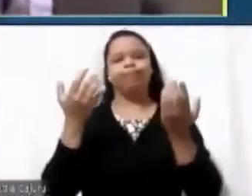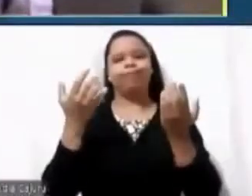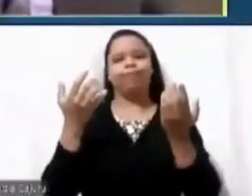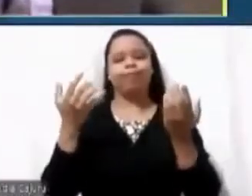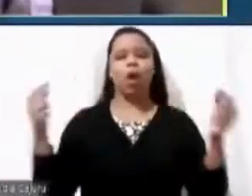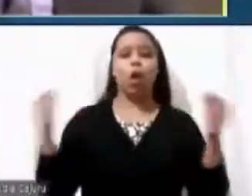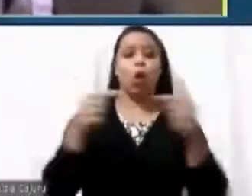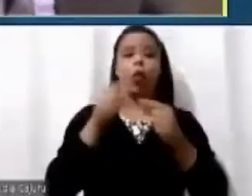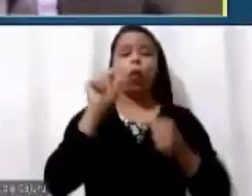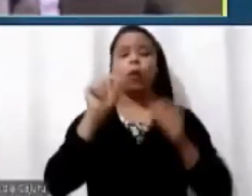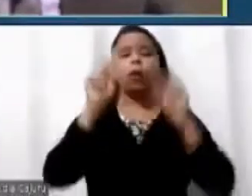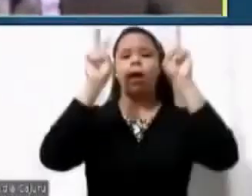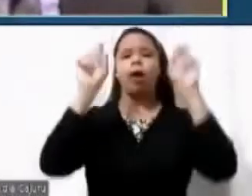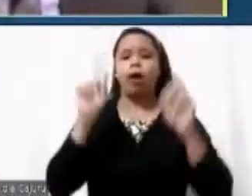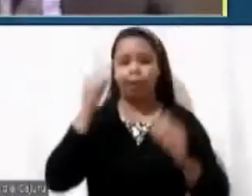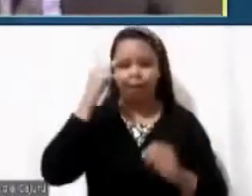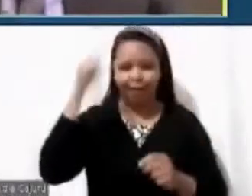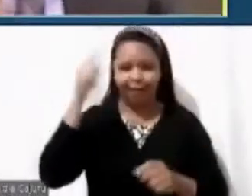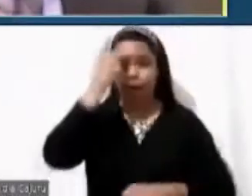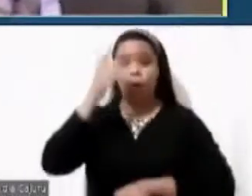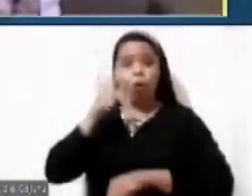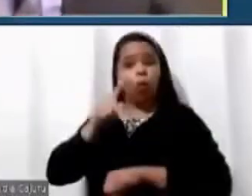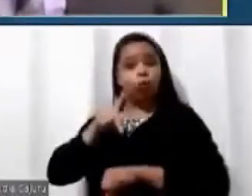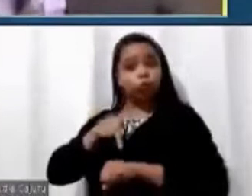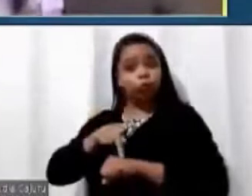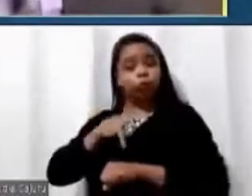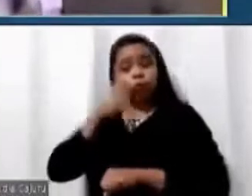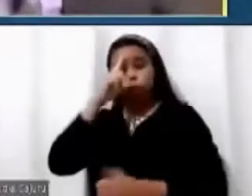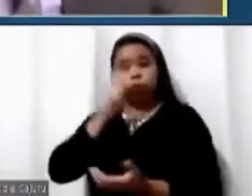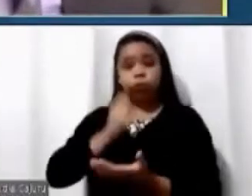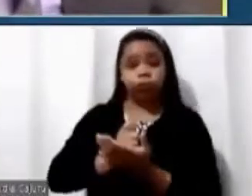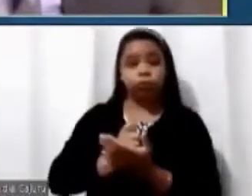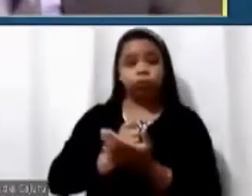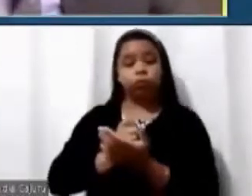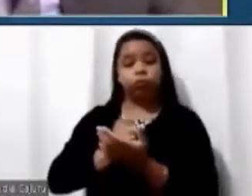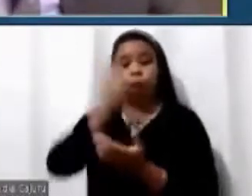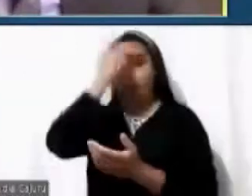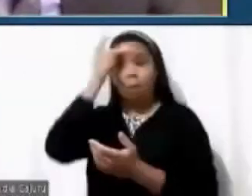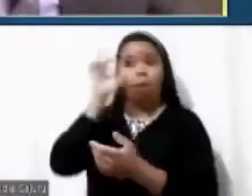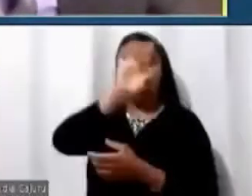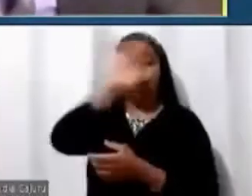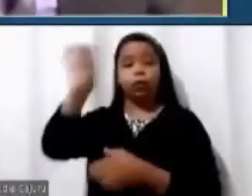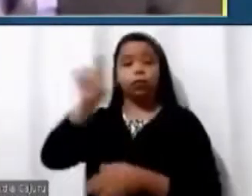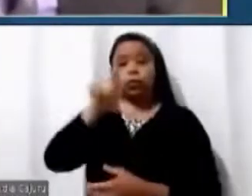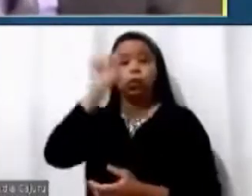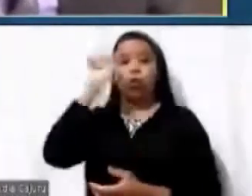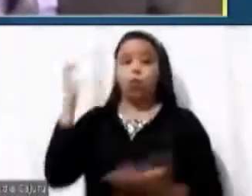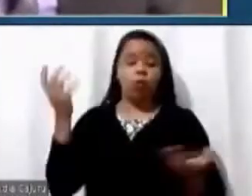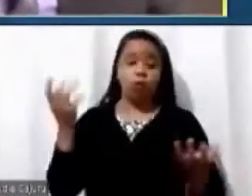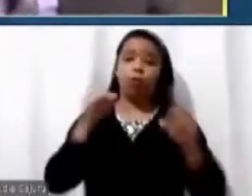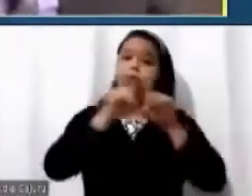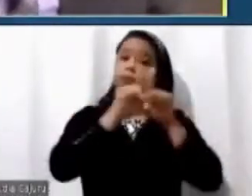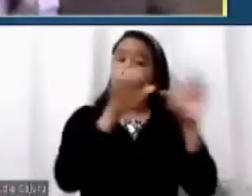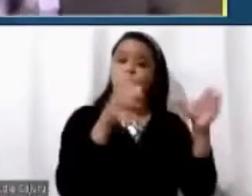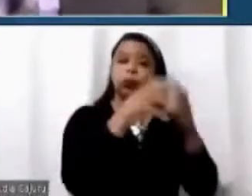dele, principalmente diante da ética médica. E quando pensamos isso e